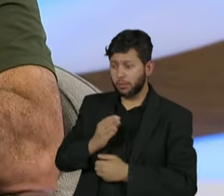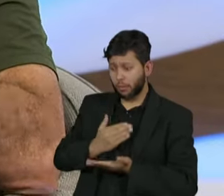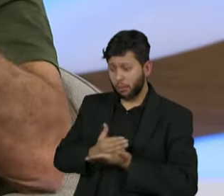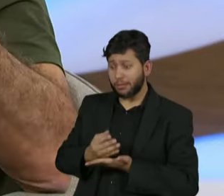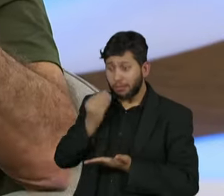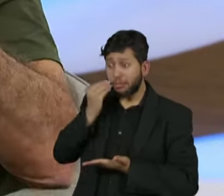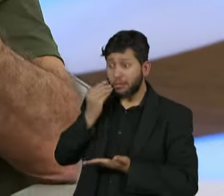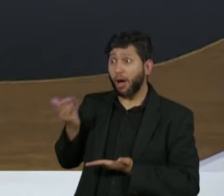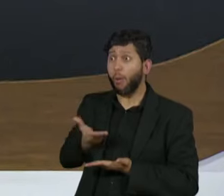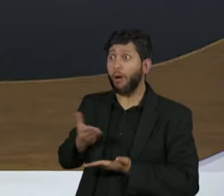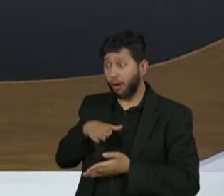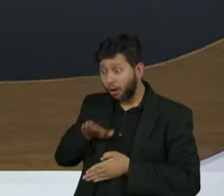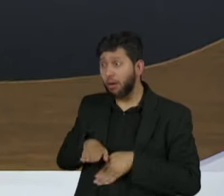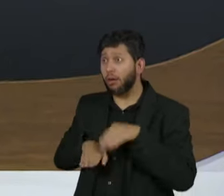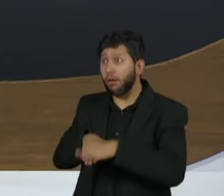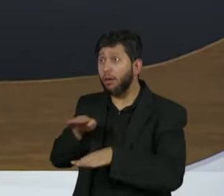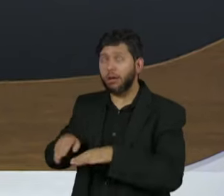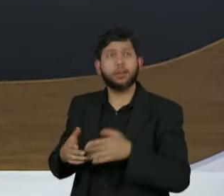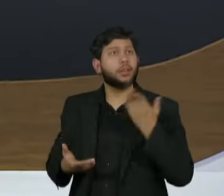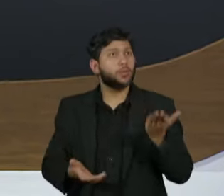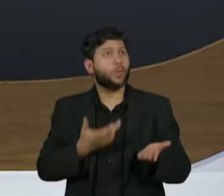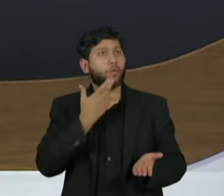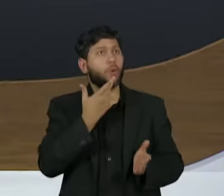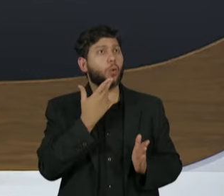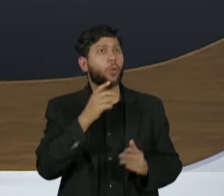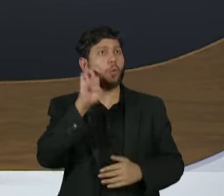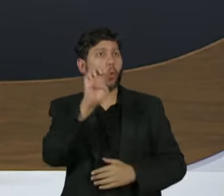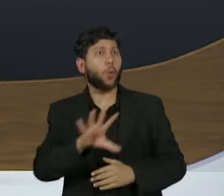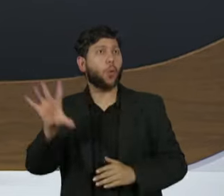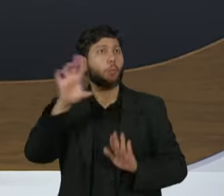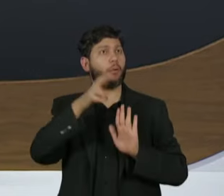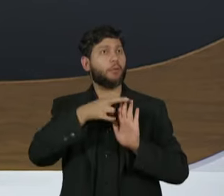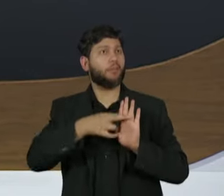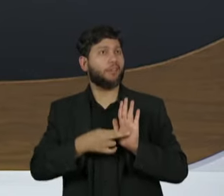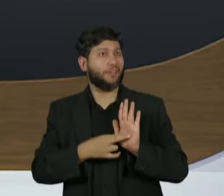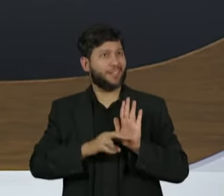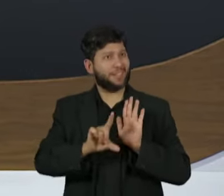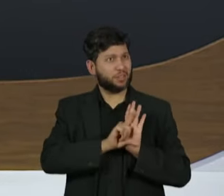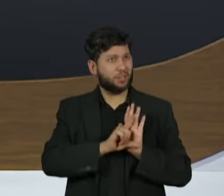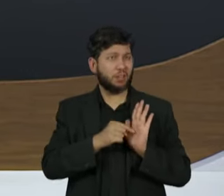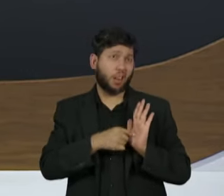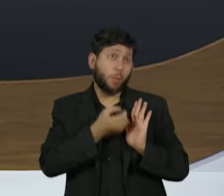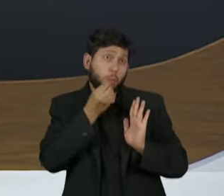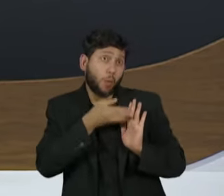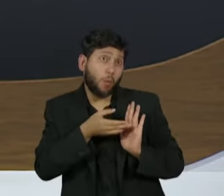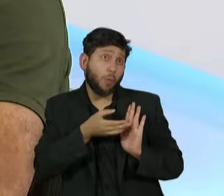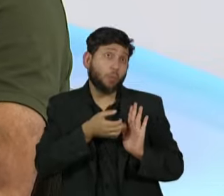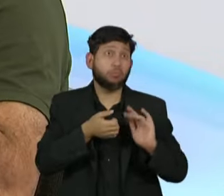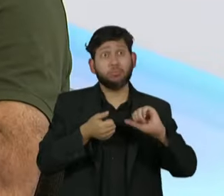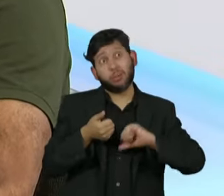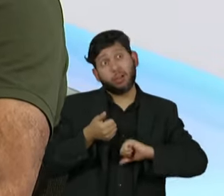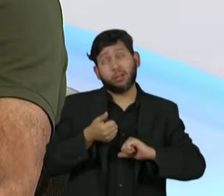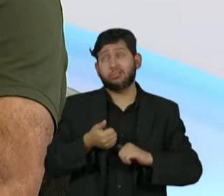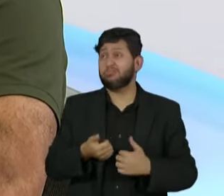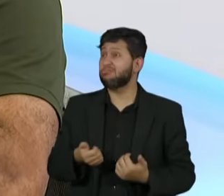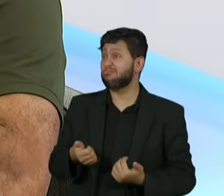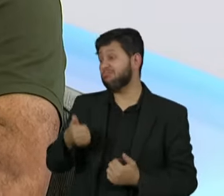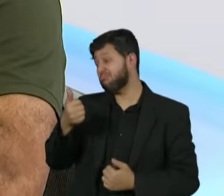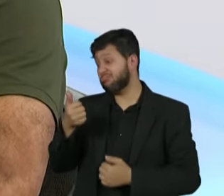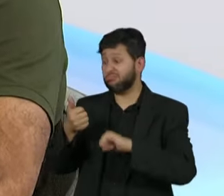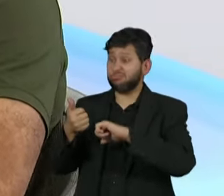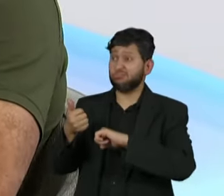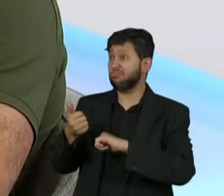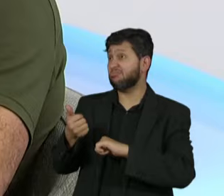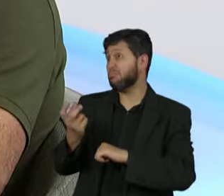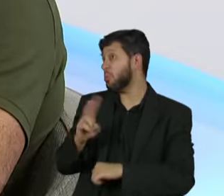agora da Europa ele é bom ou mal para esse novo nem é bom eu acho que